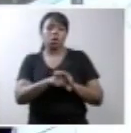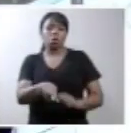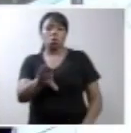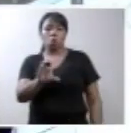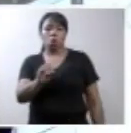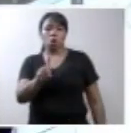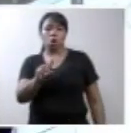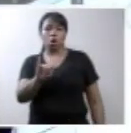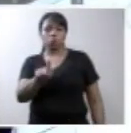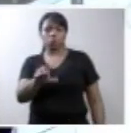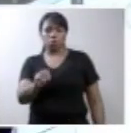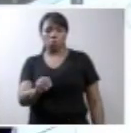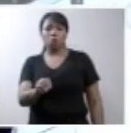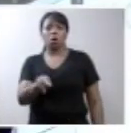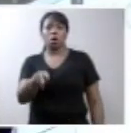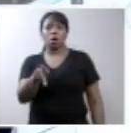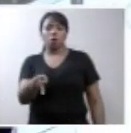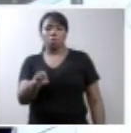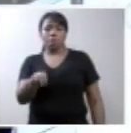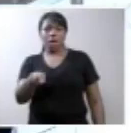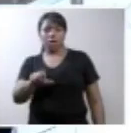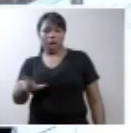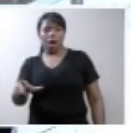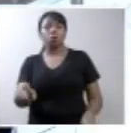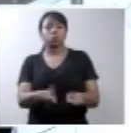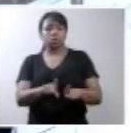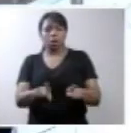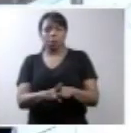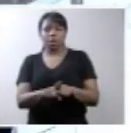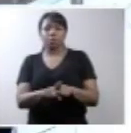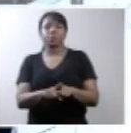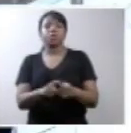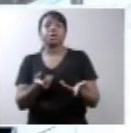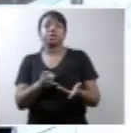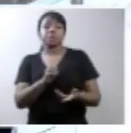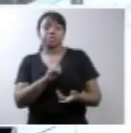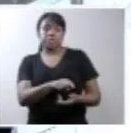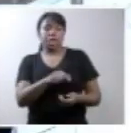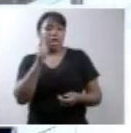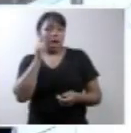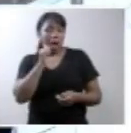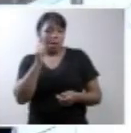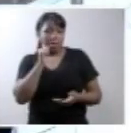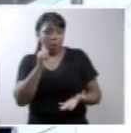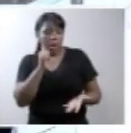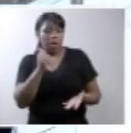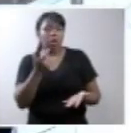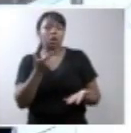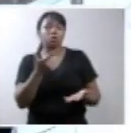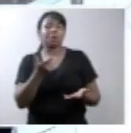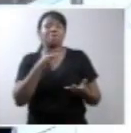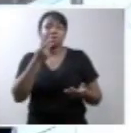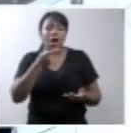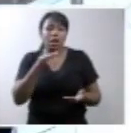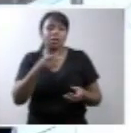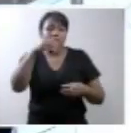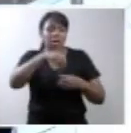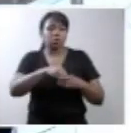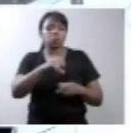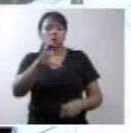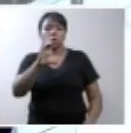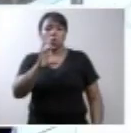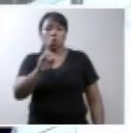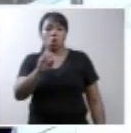ou seu ab morto é feito por estupro no caso entela não se coaduna com o